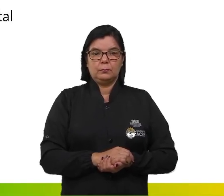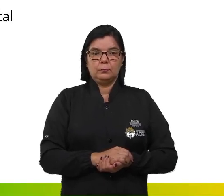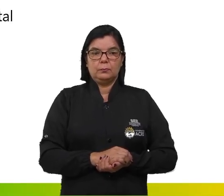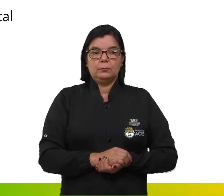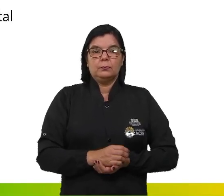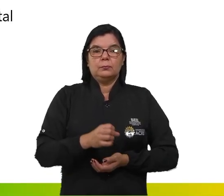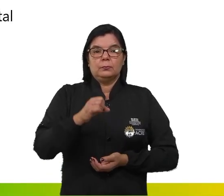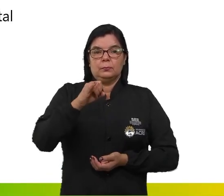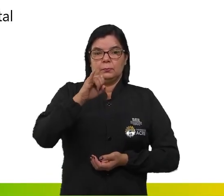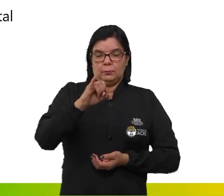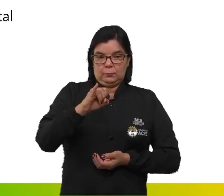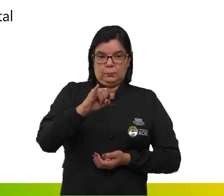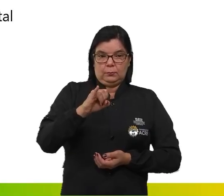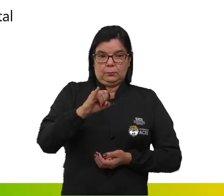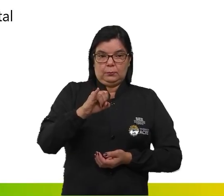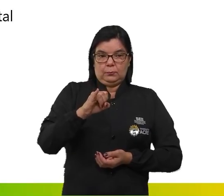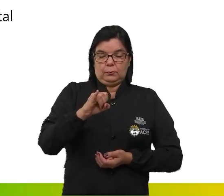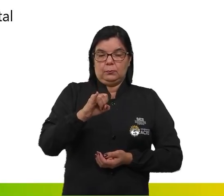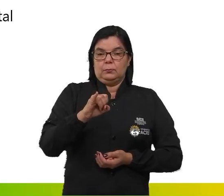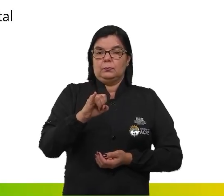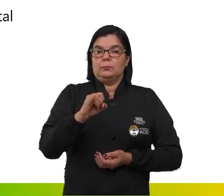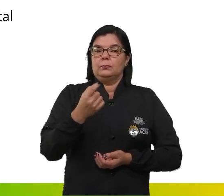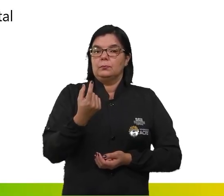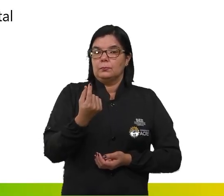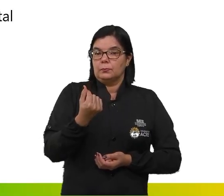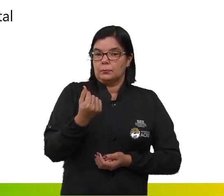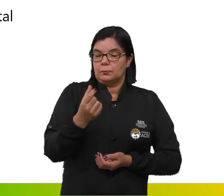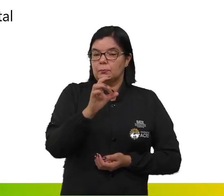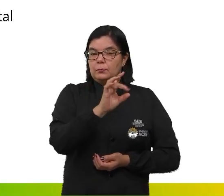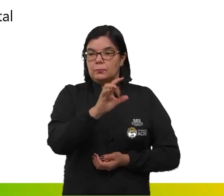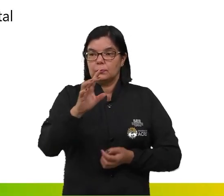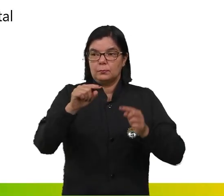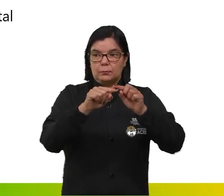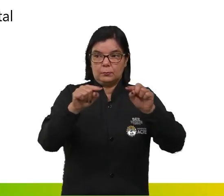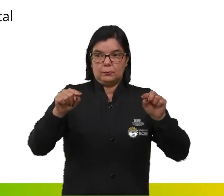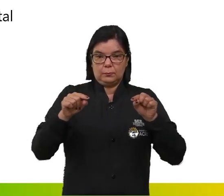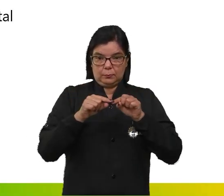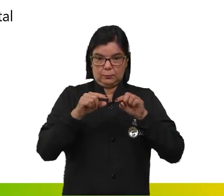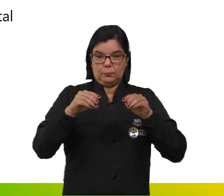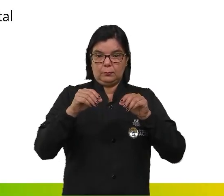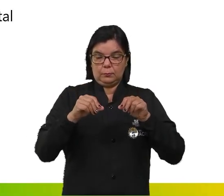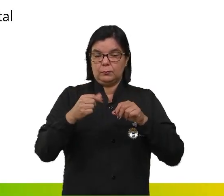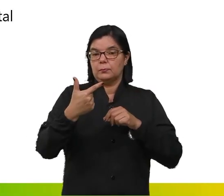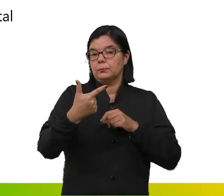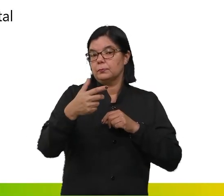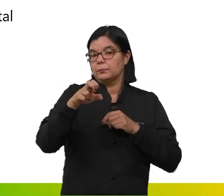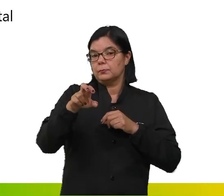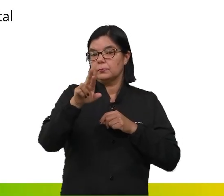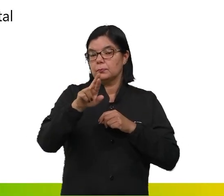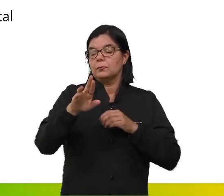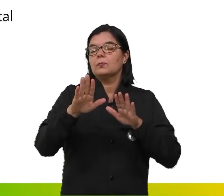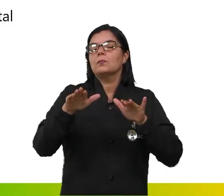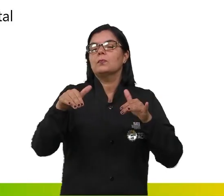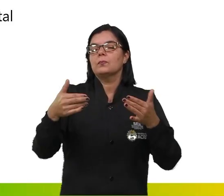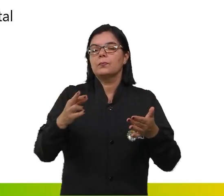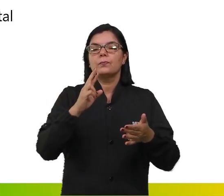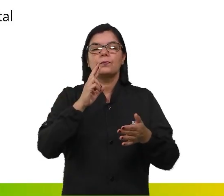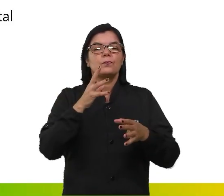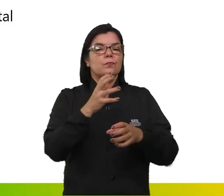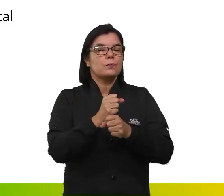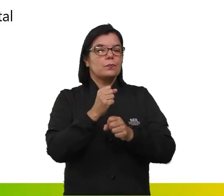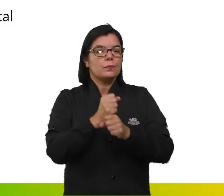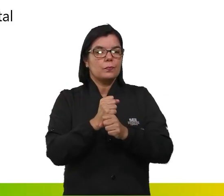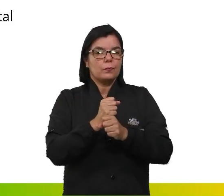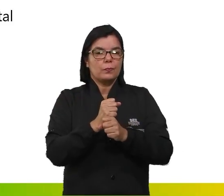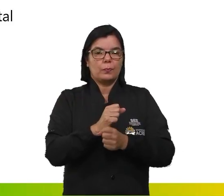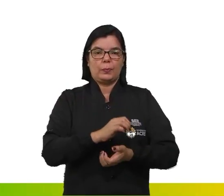Se o valor de cada terreno por metro quadrado for R$ 25,00, qual é o valor de cada terreno